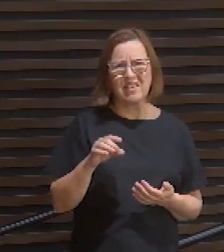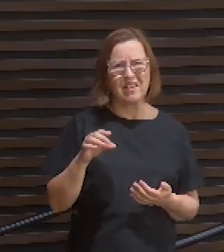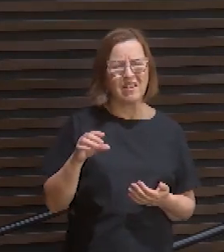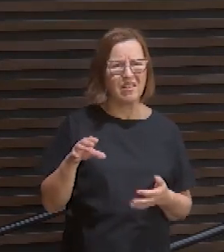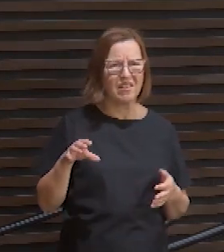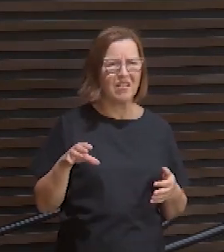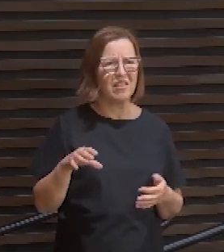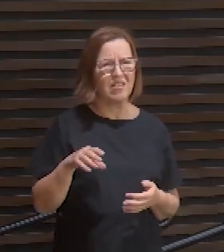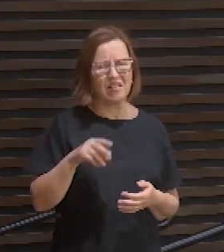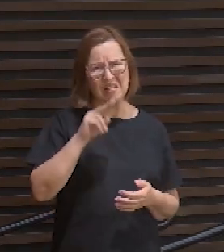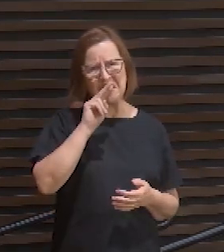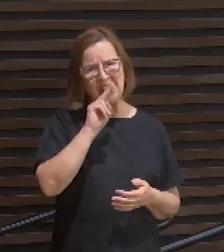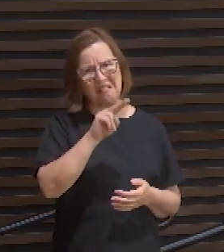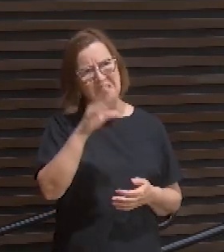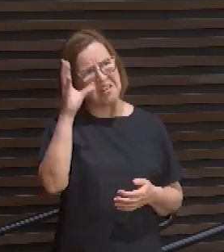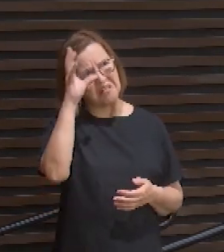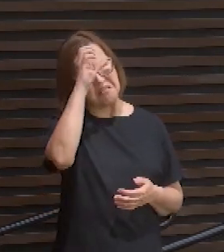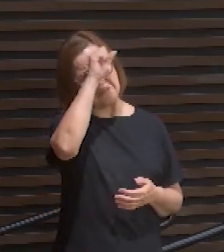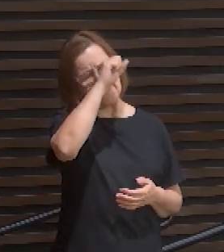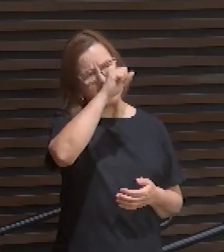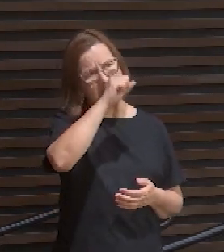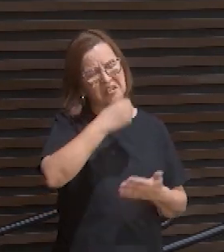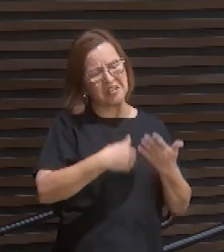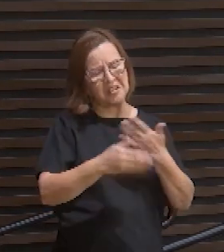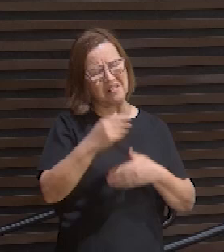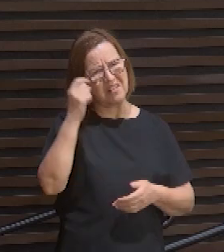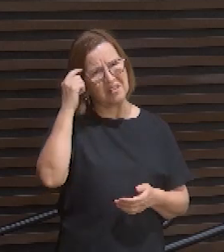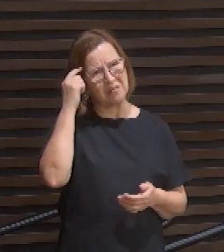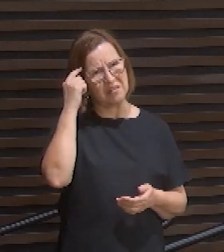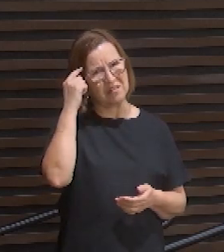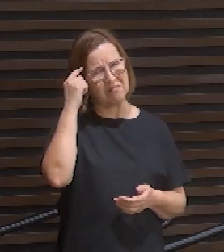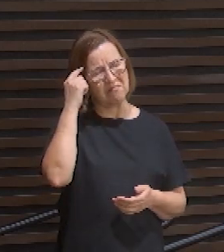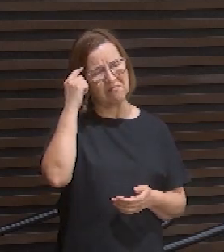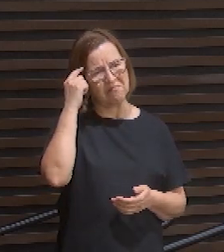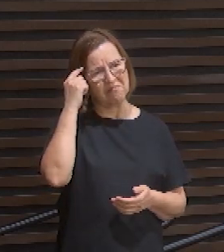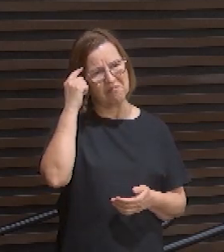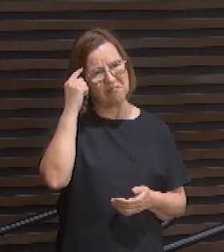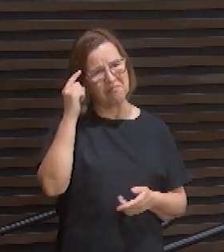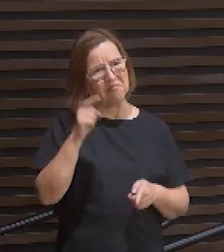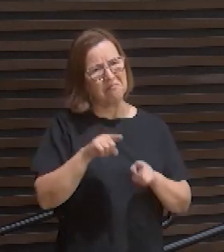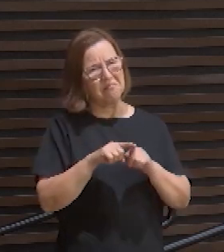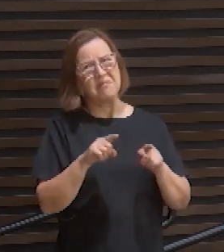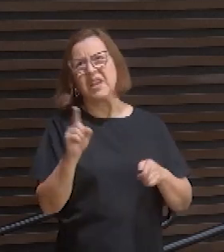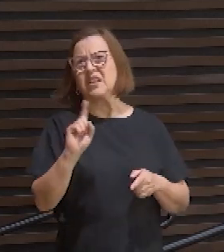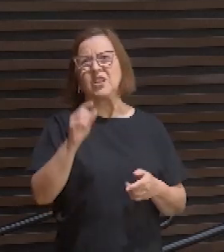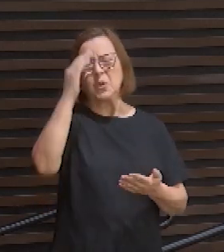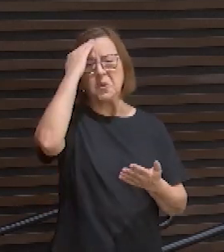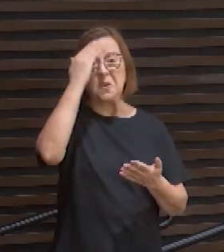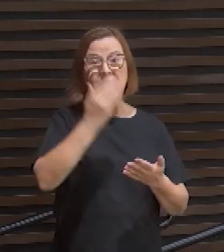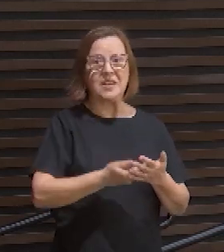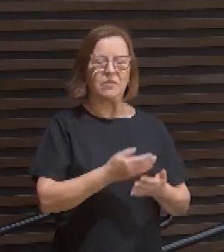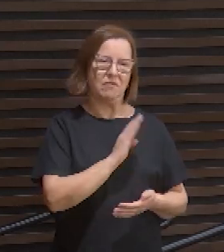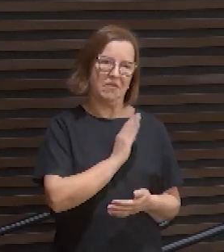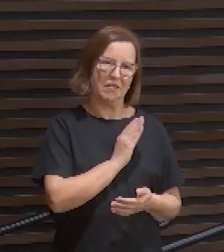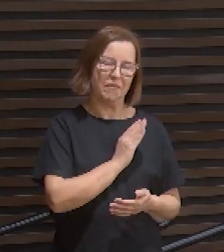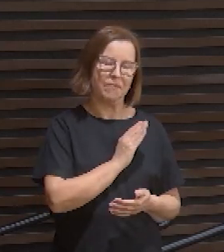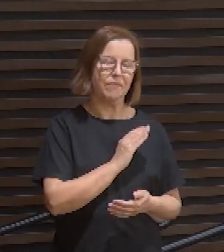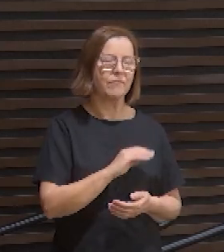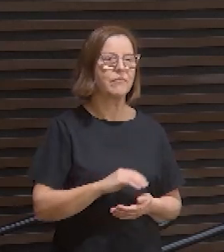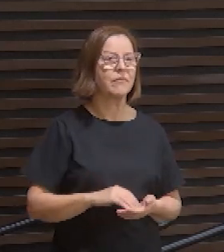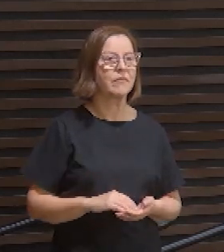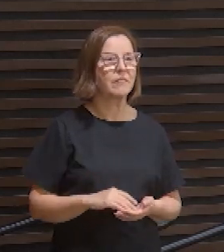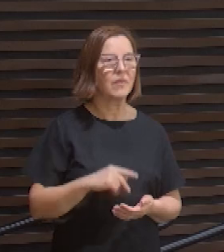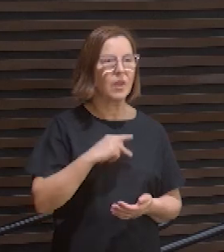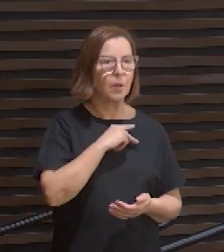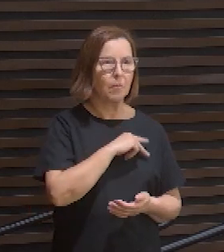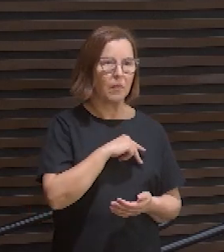pessoa compreende com a sua mente, mas ela não crê no seu coração. O apóstolo Paulo,